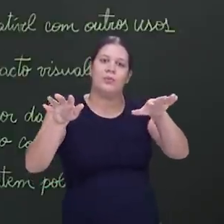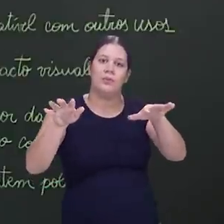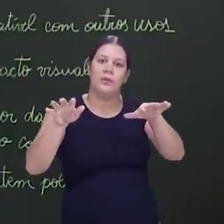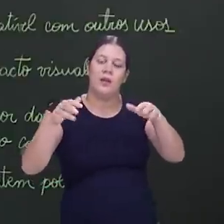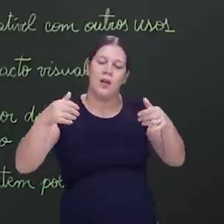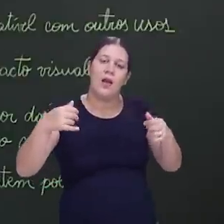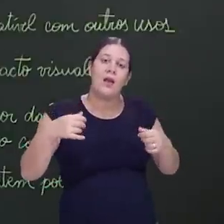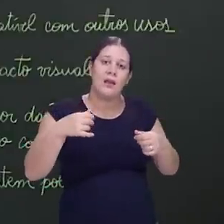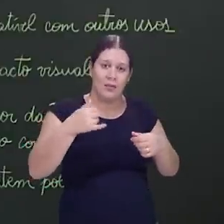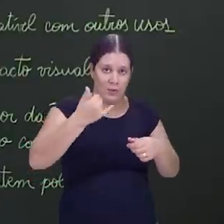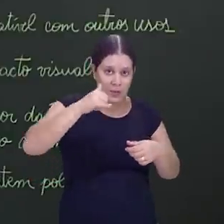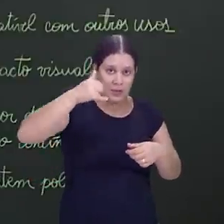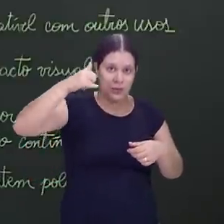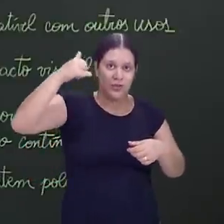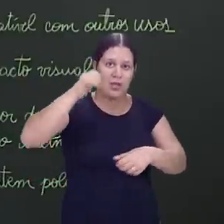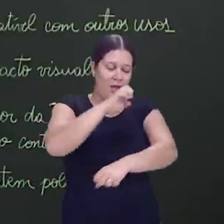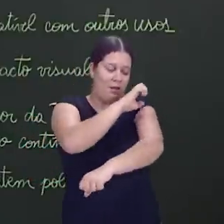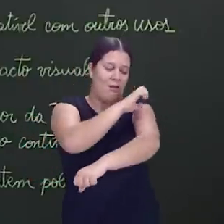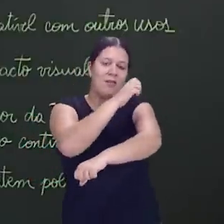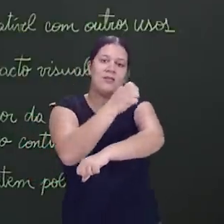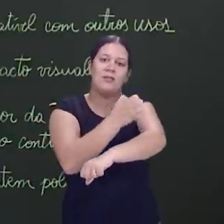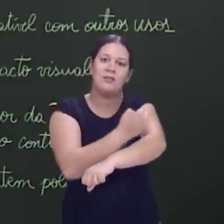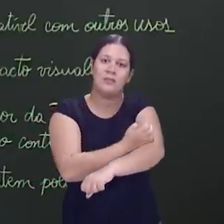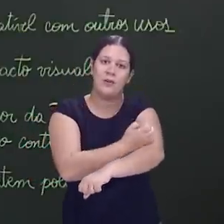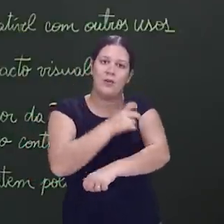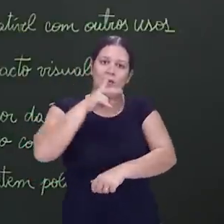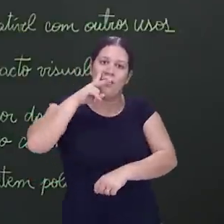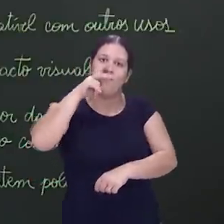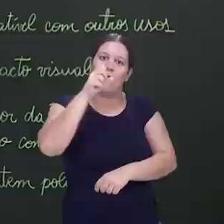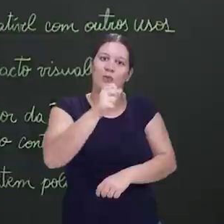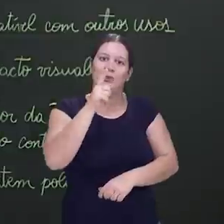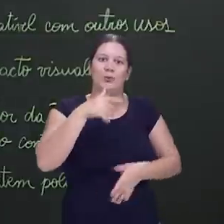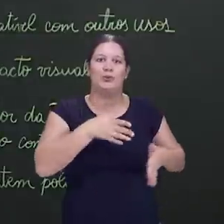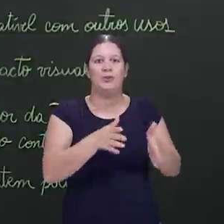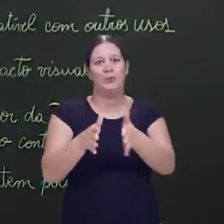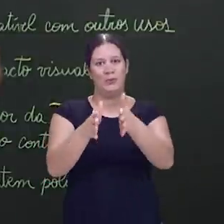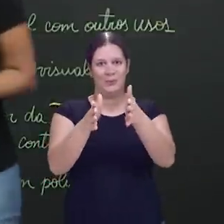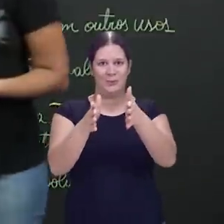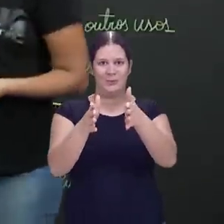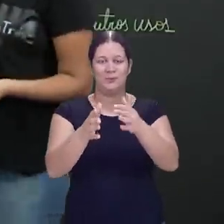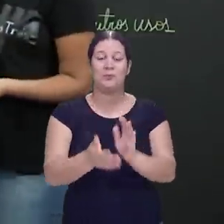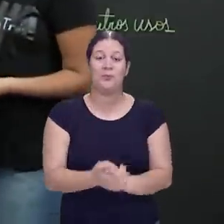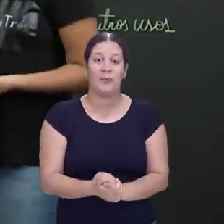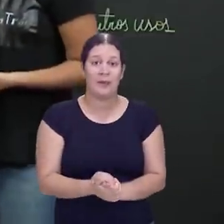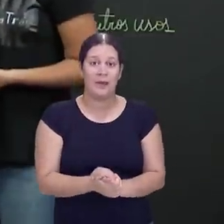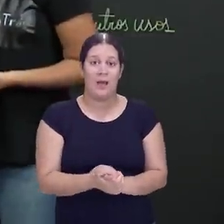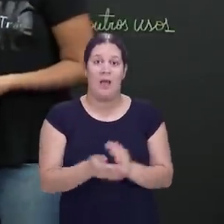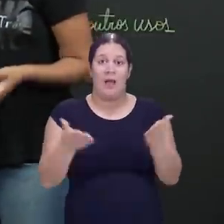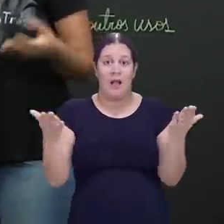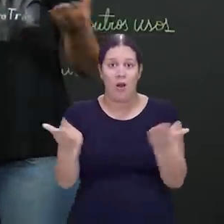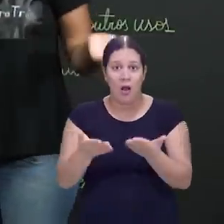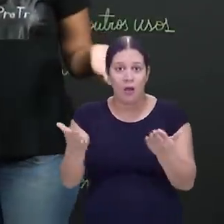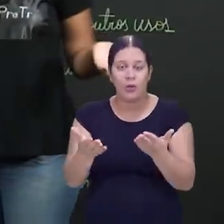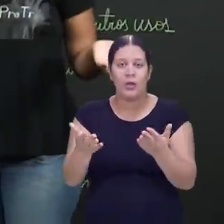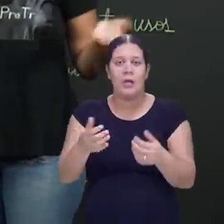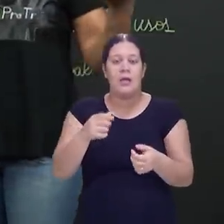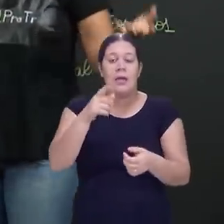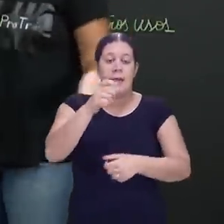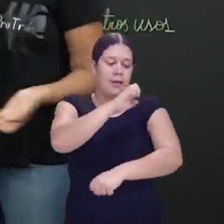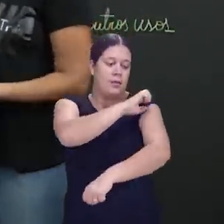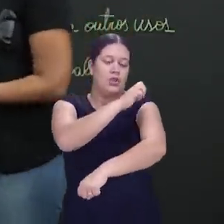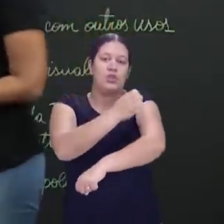Então, energia elétrica a partir, então, da força da queda dos rios. E aí, vamos para a energia